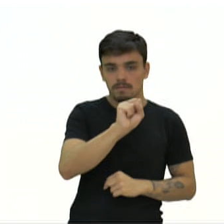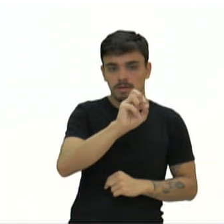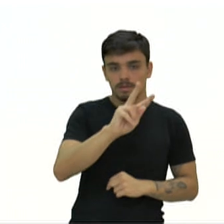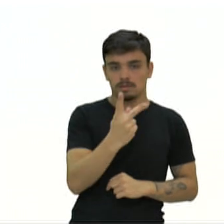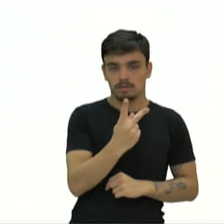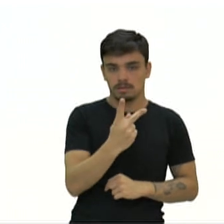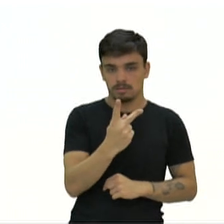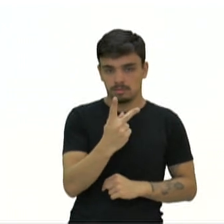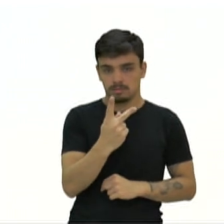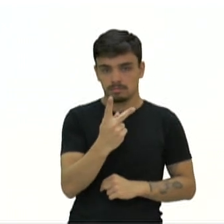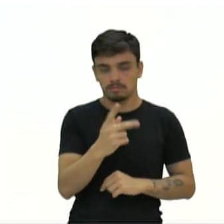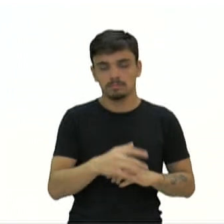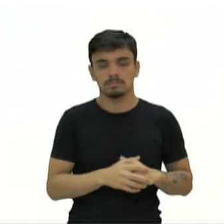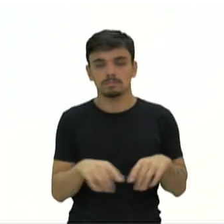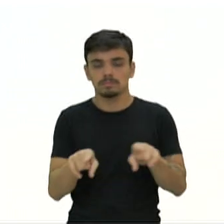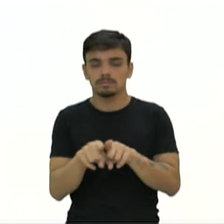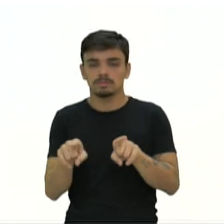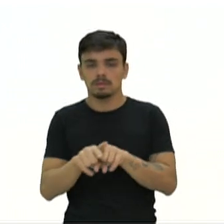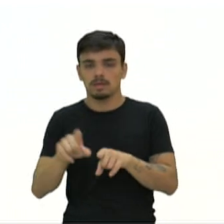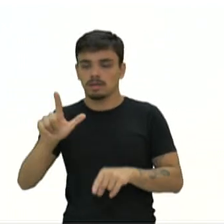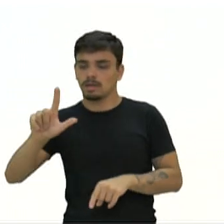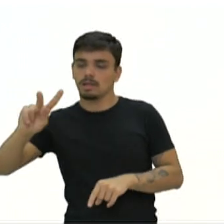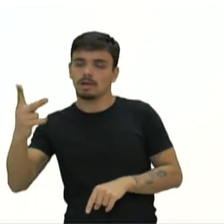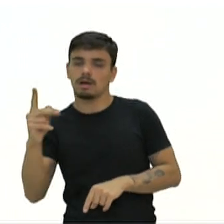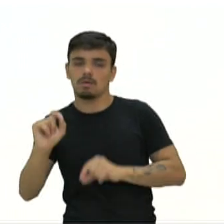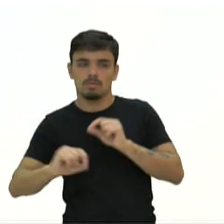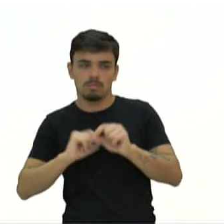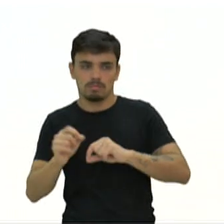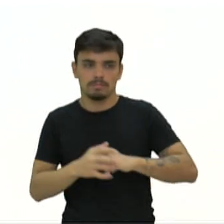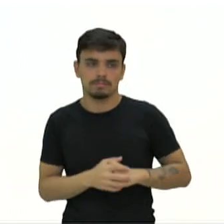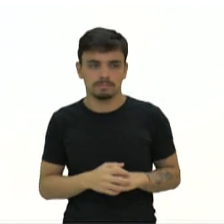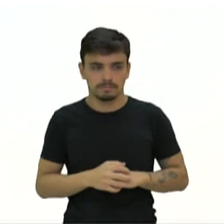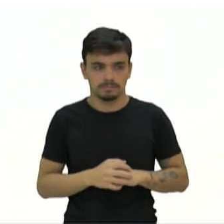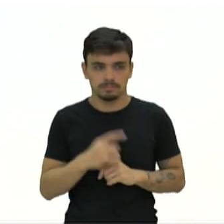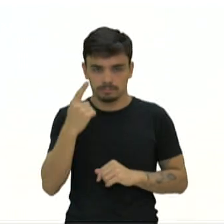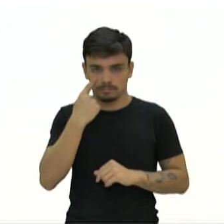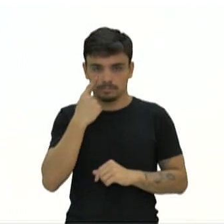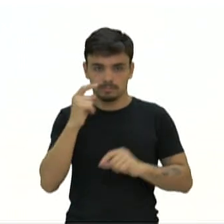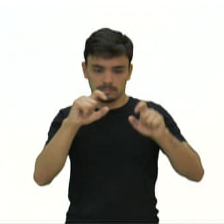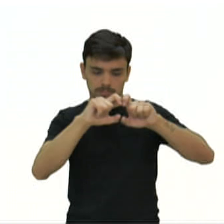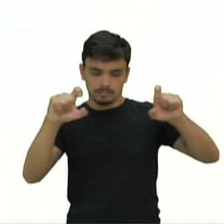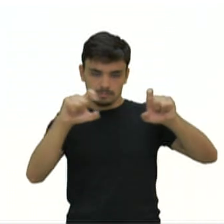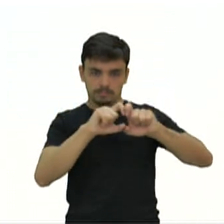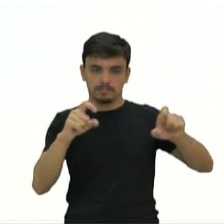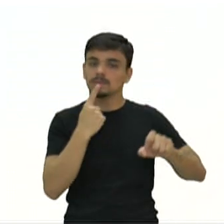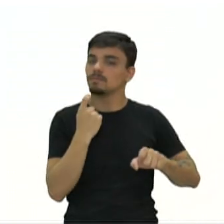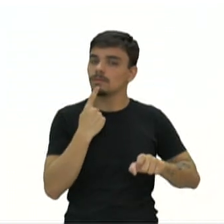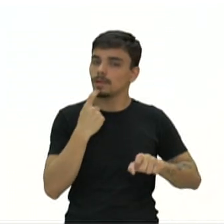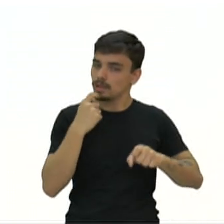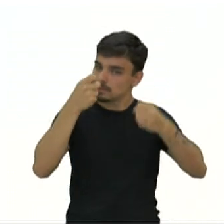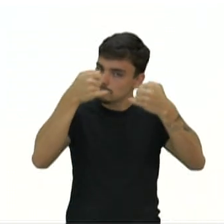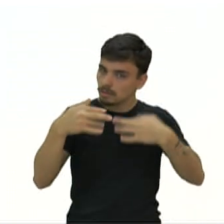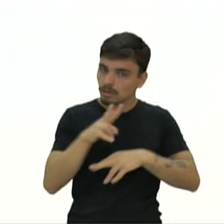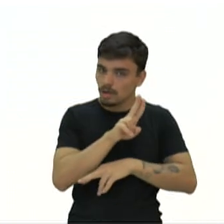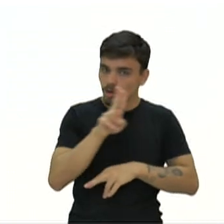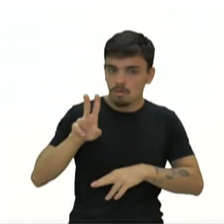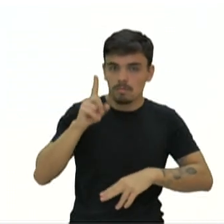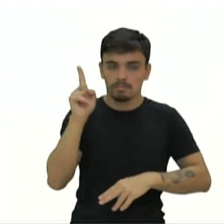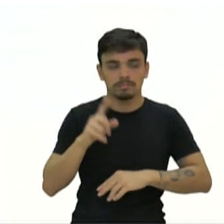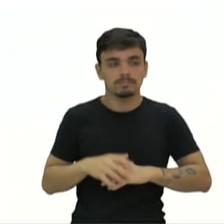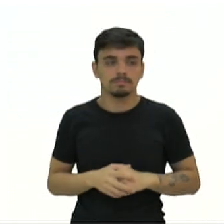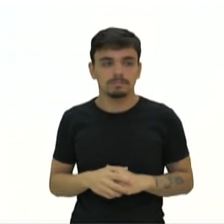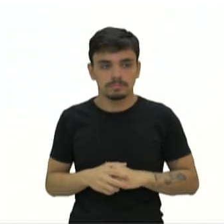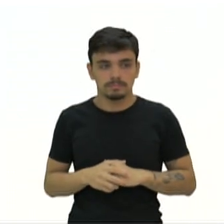hormônio folículo estimulante, e o LH, hormônio luteinizante. Muito bem. Eles estão envolvidos no quê?